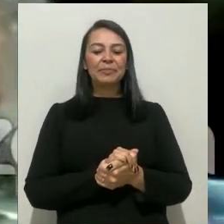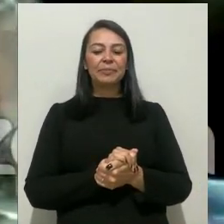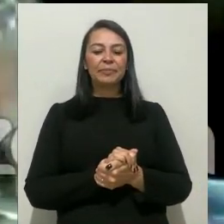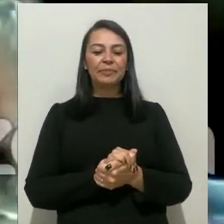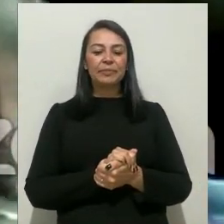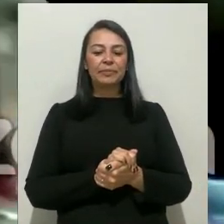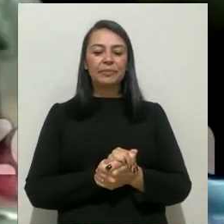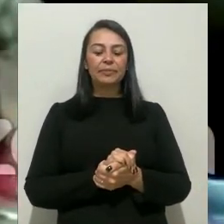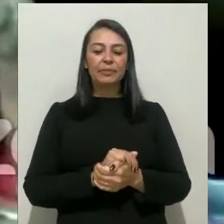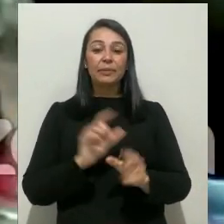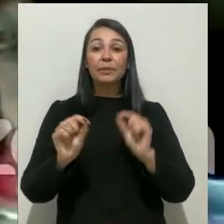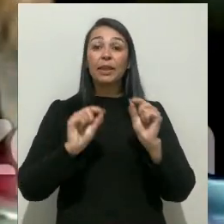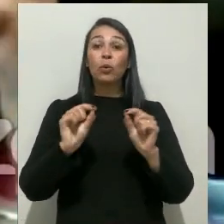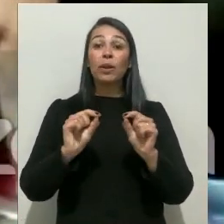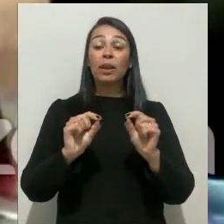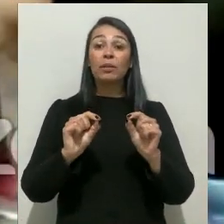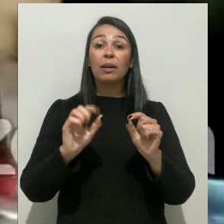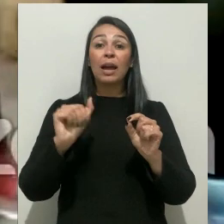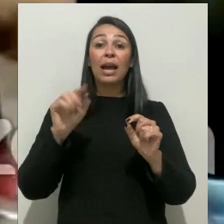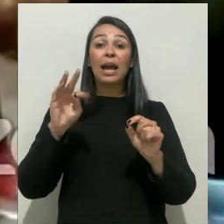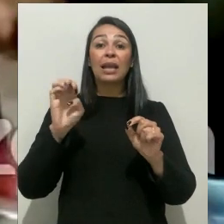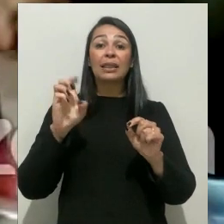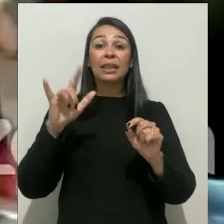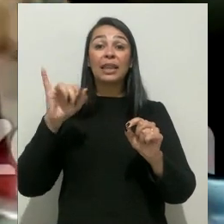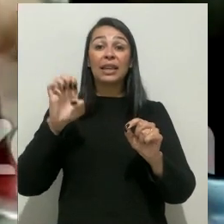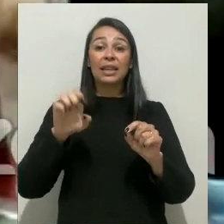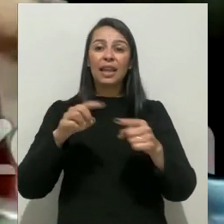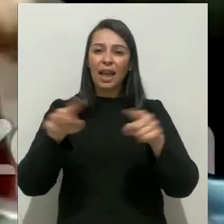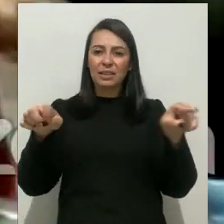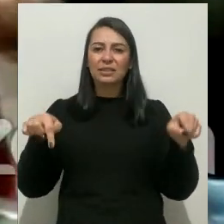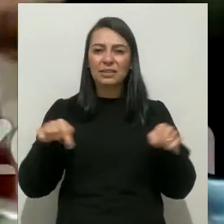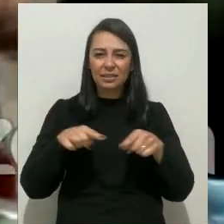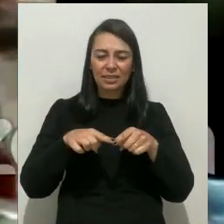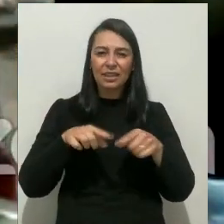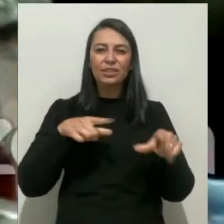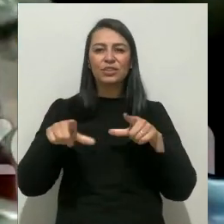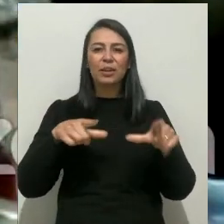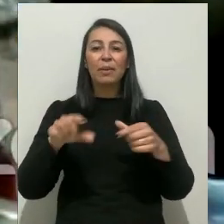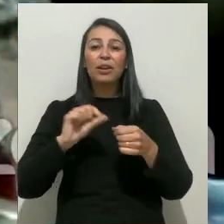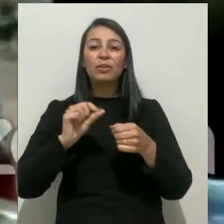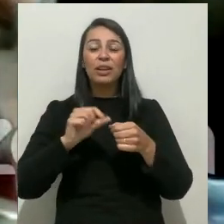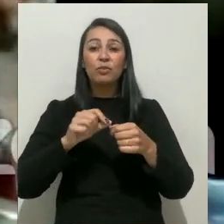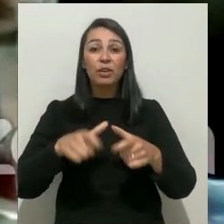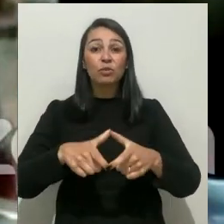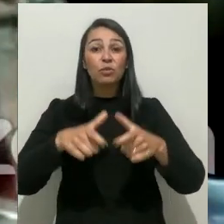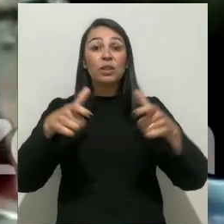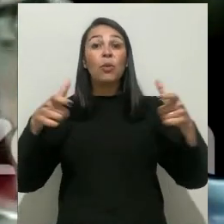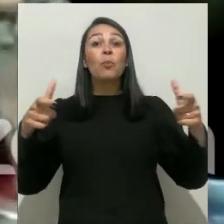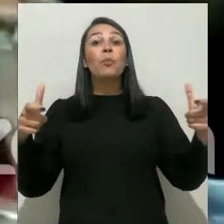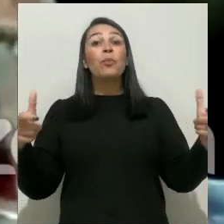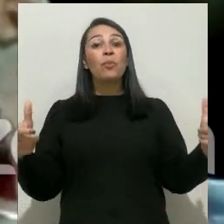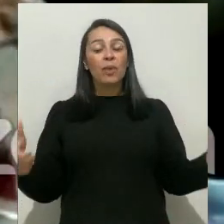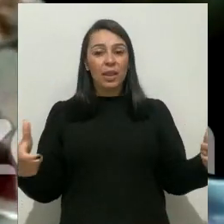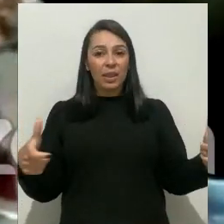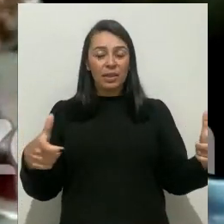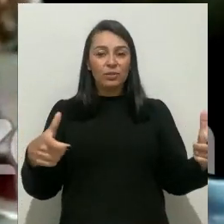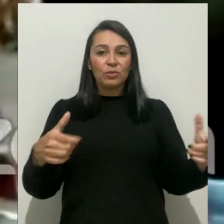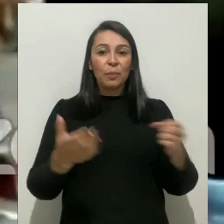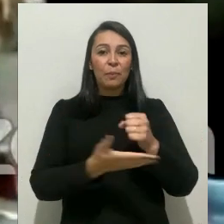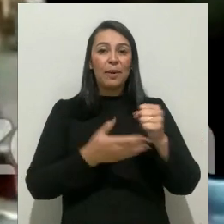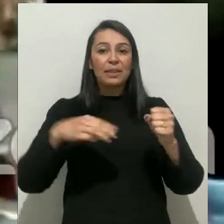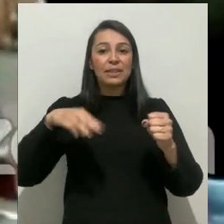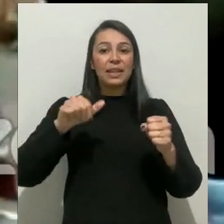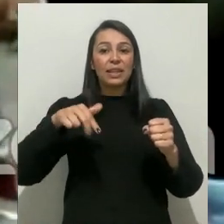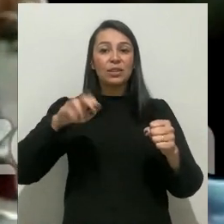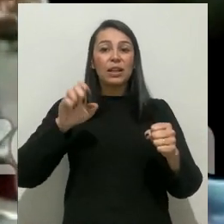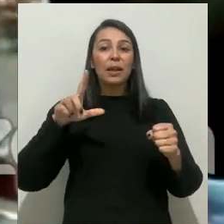Que é justamente o ateliê onde ele fez os aumentos das plantas a partir da maquete final, que foi